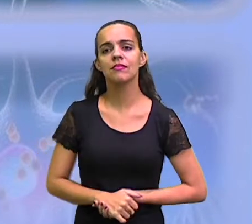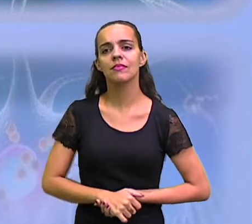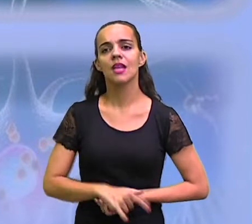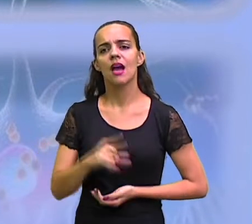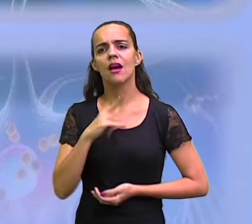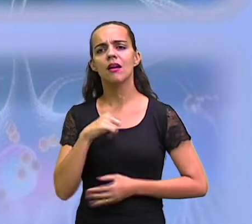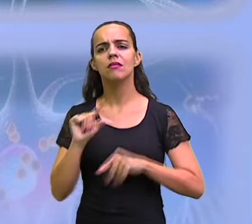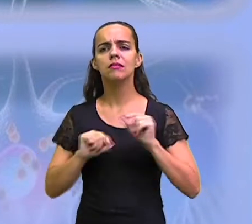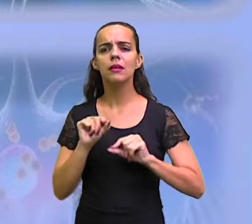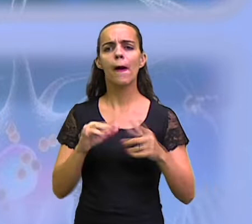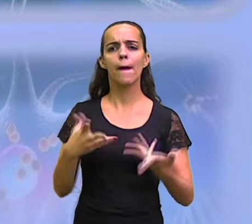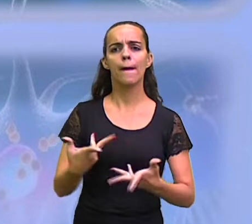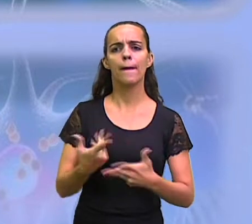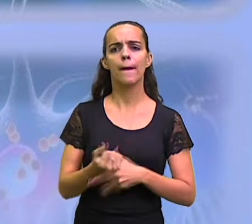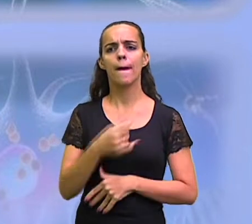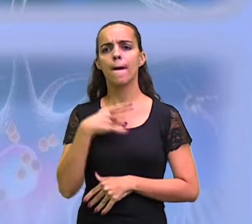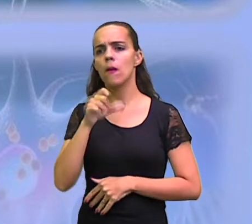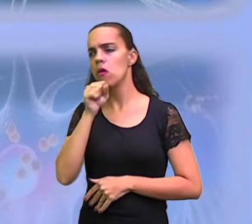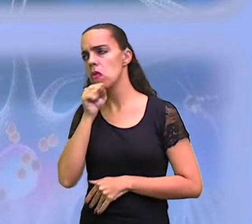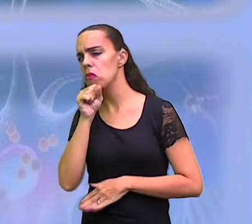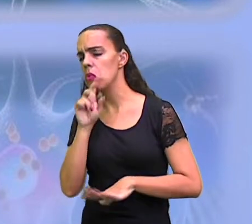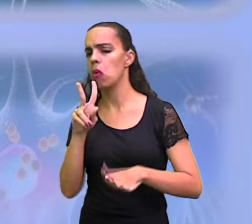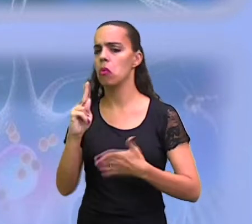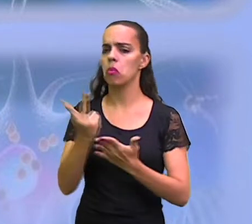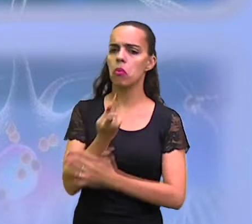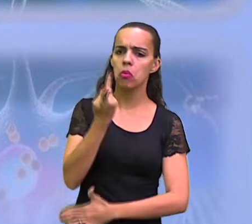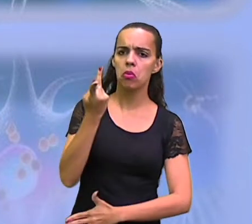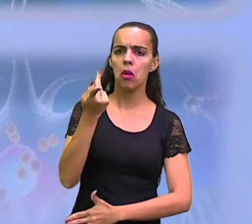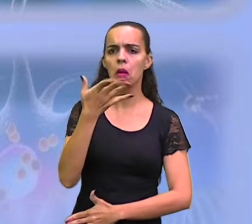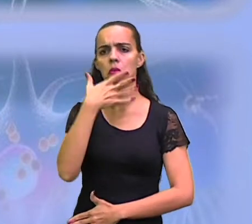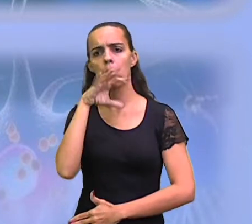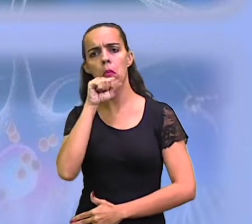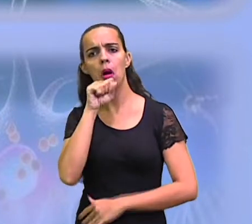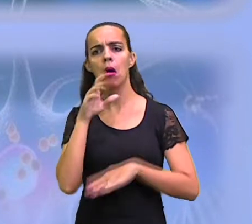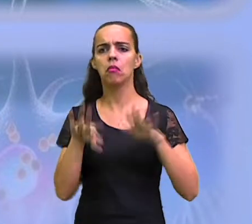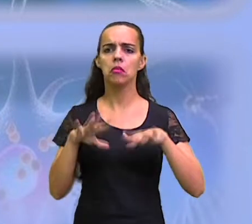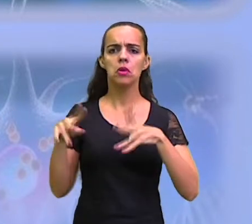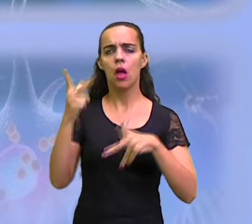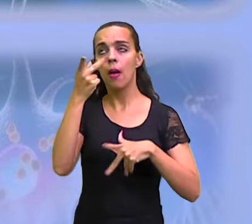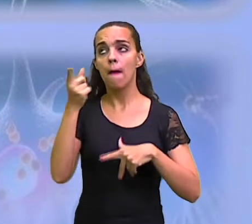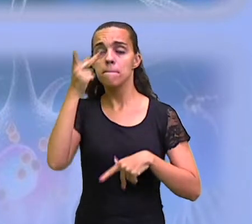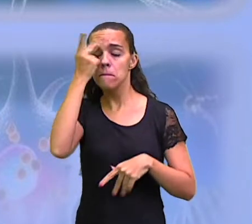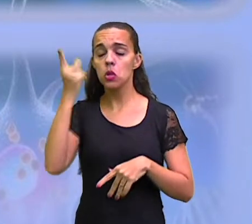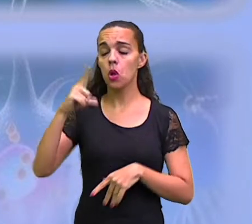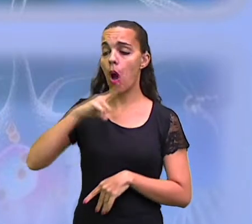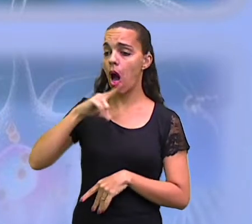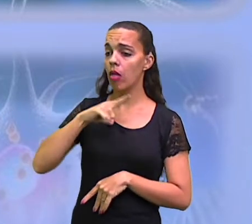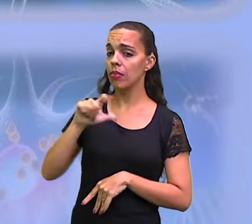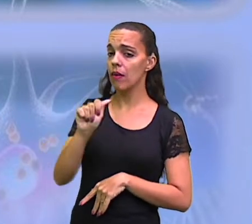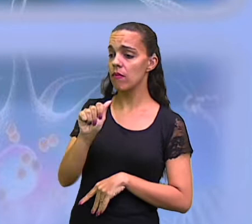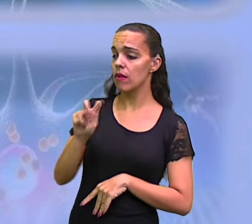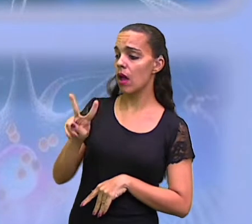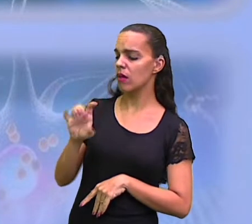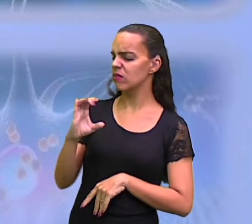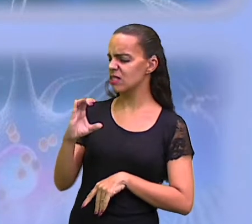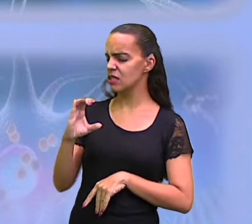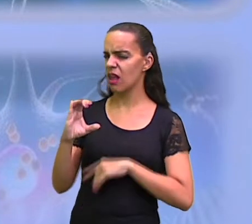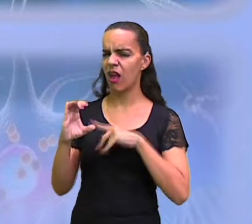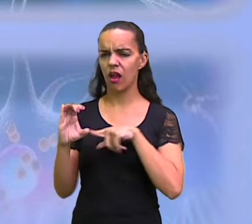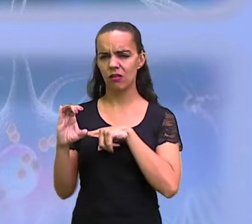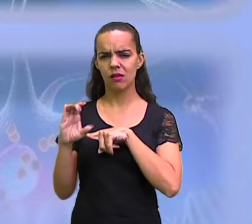escuta, né? Ah, o avô, o pai, o tio de alguém teve um AVC, né? E